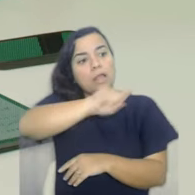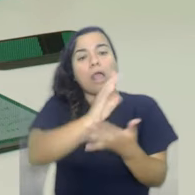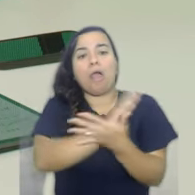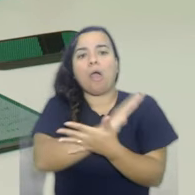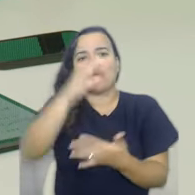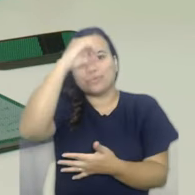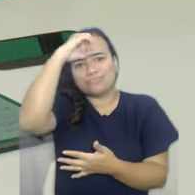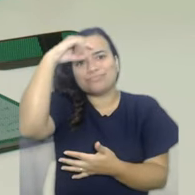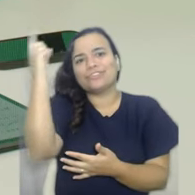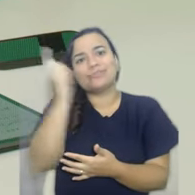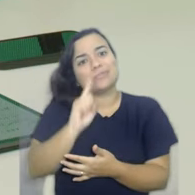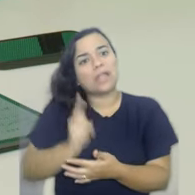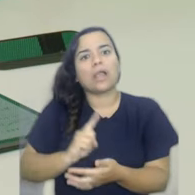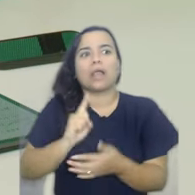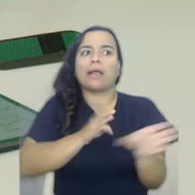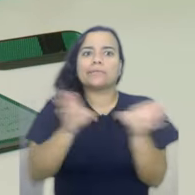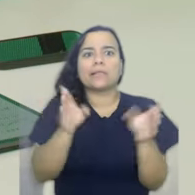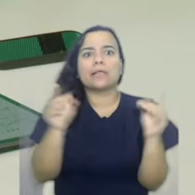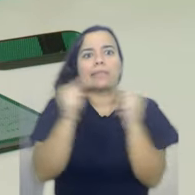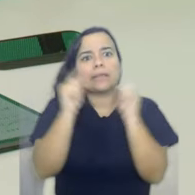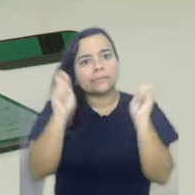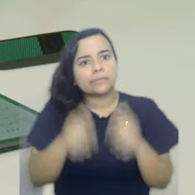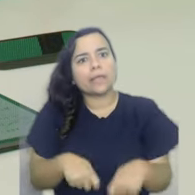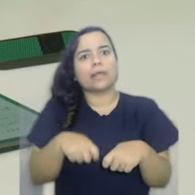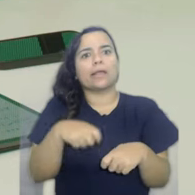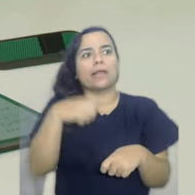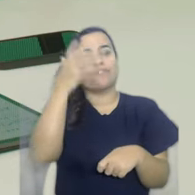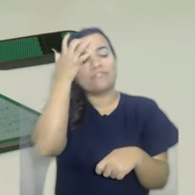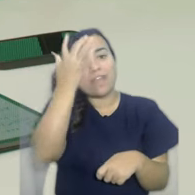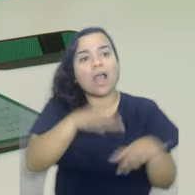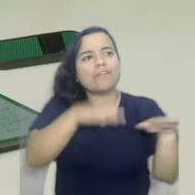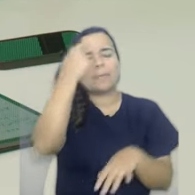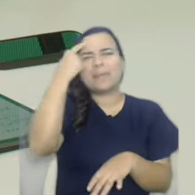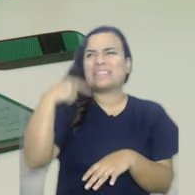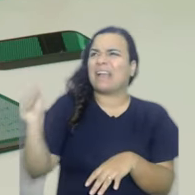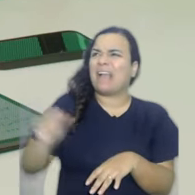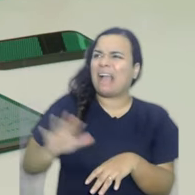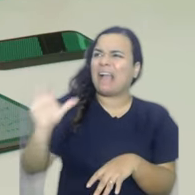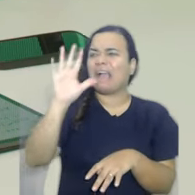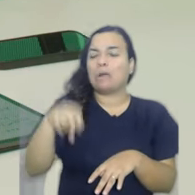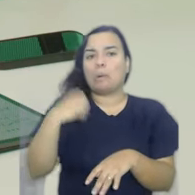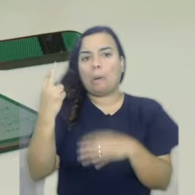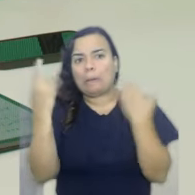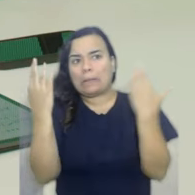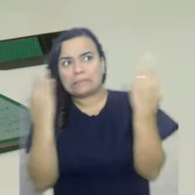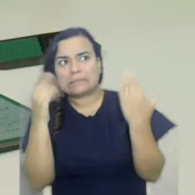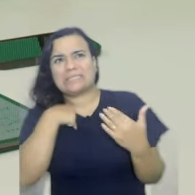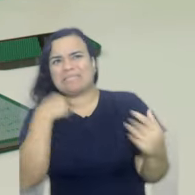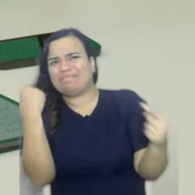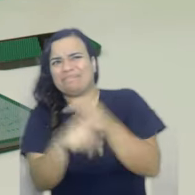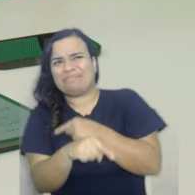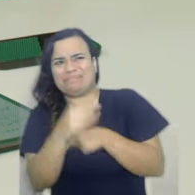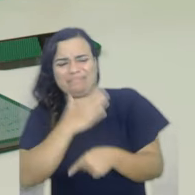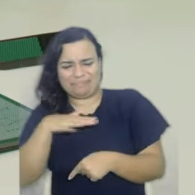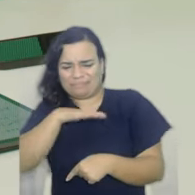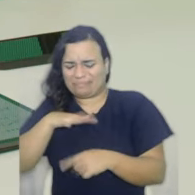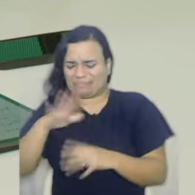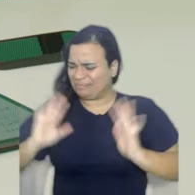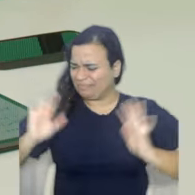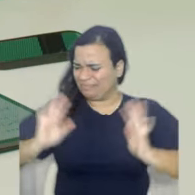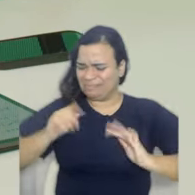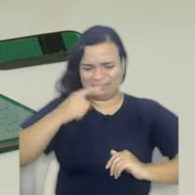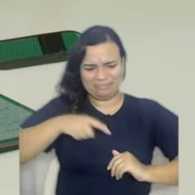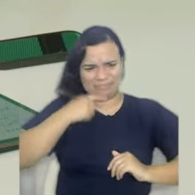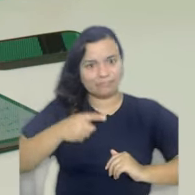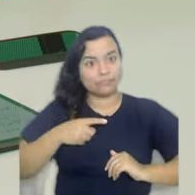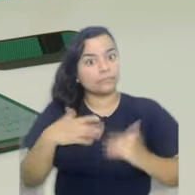que é acessível para ele que às vezes acha que não Ou acha que é muito caro ou se compara com com Ah isso não é para mim eu não vou conseguir a gente